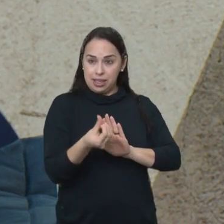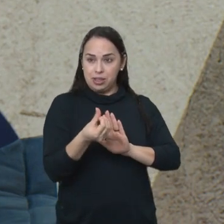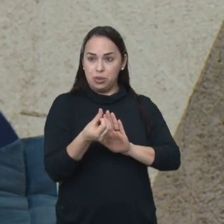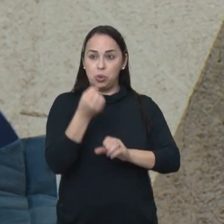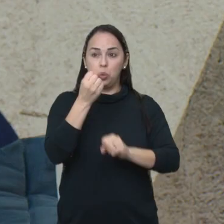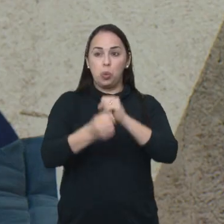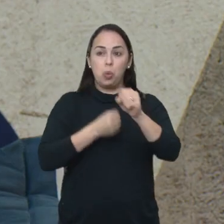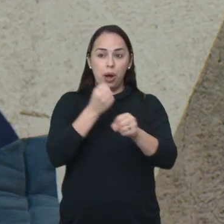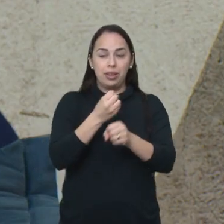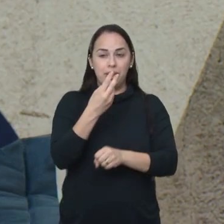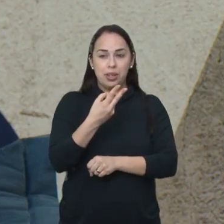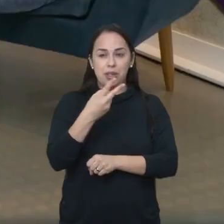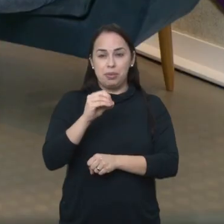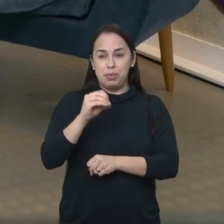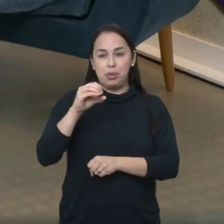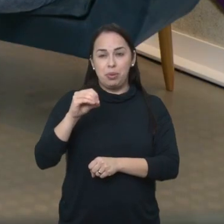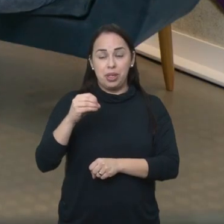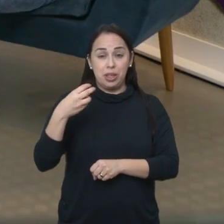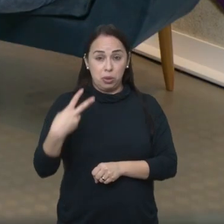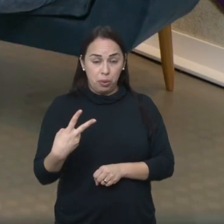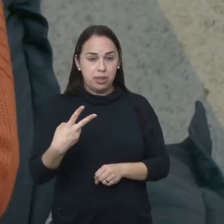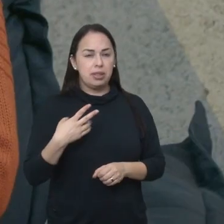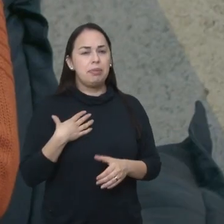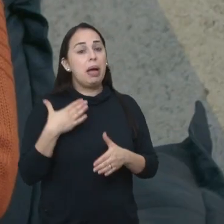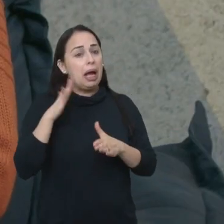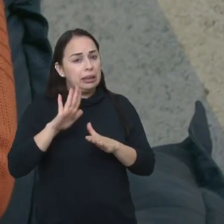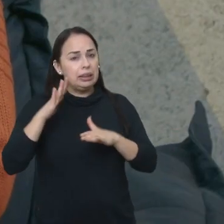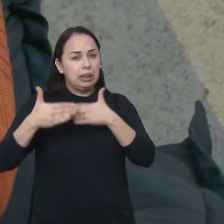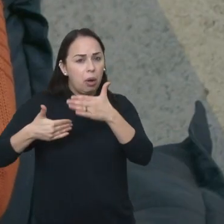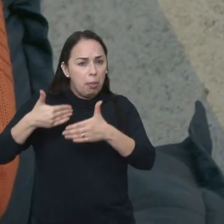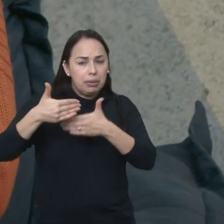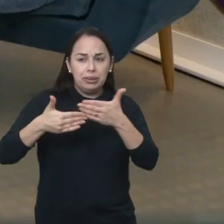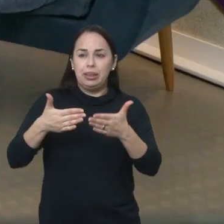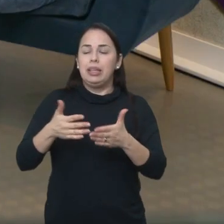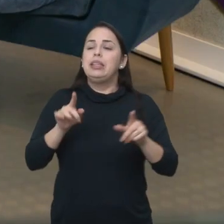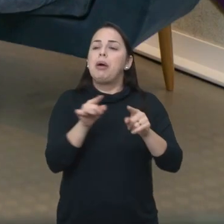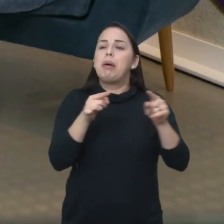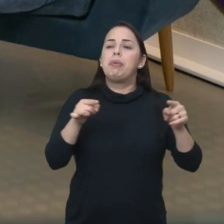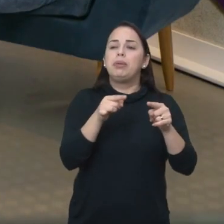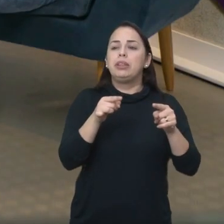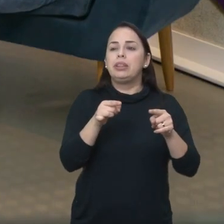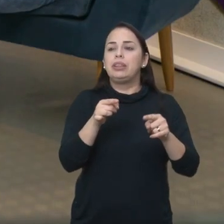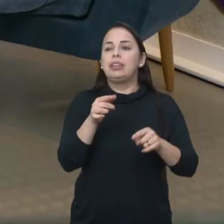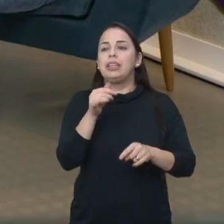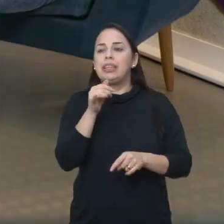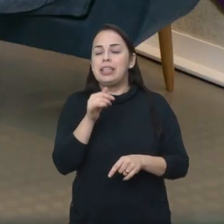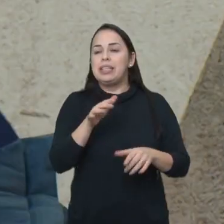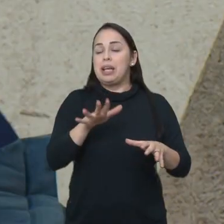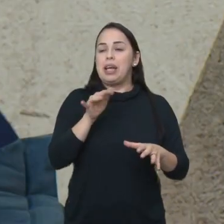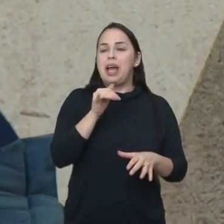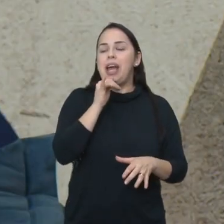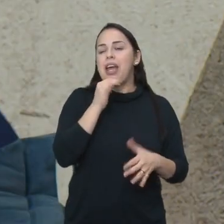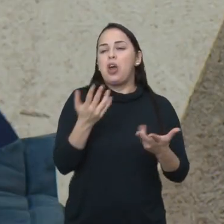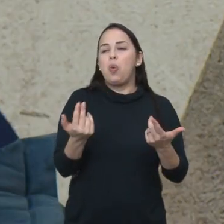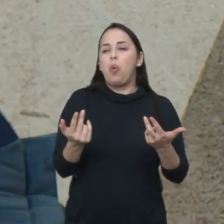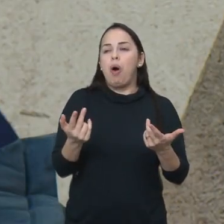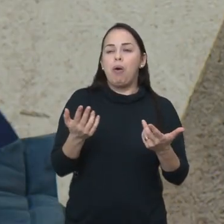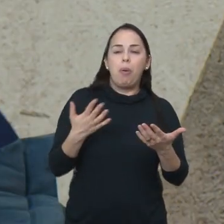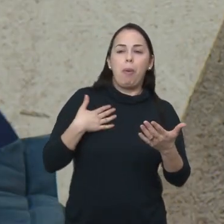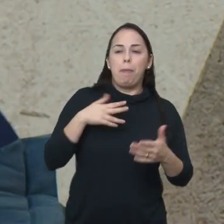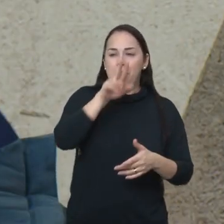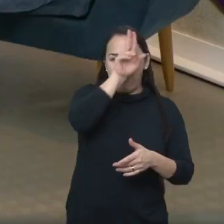de 2002. Mas está caminhando para isso acontecer, né? Você conhece aquela música assim, assim lentos. caminha